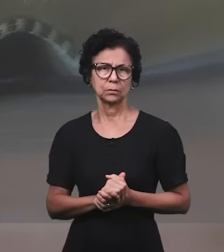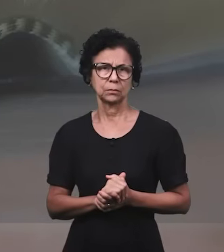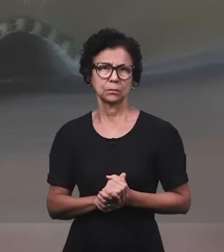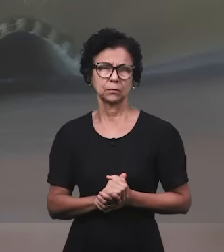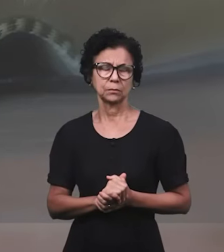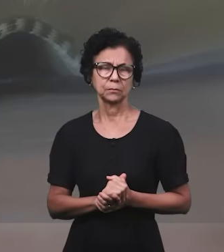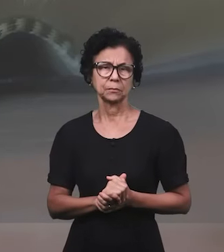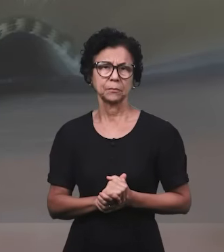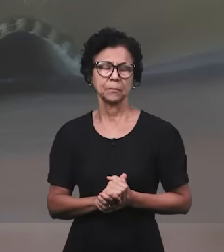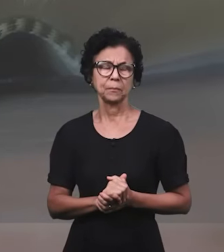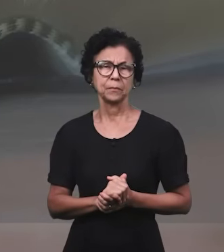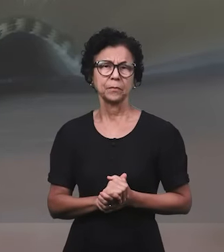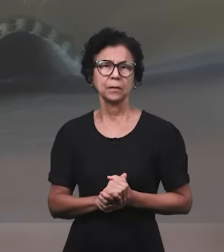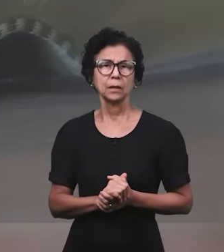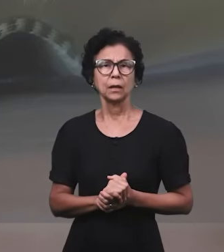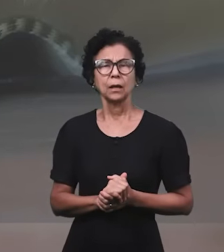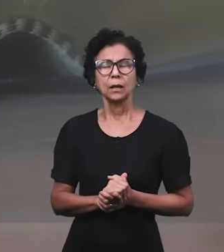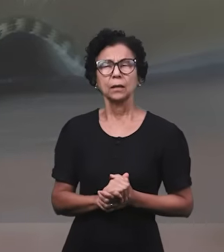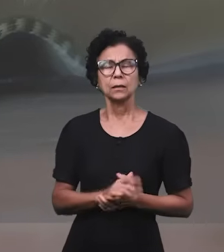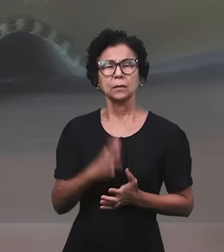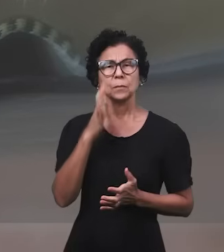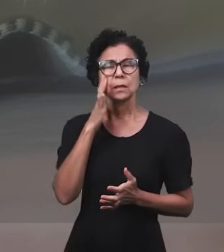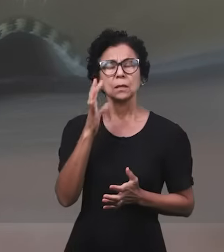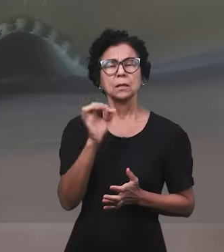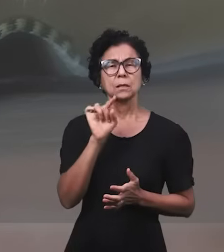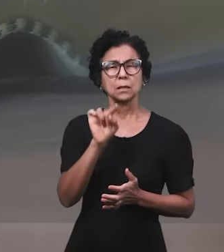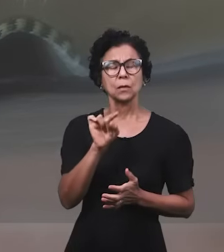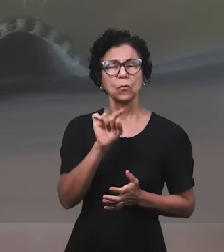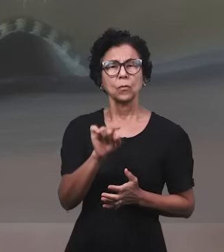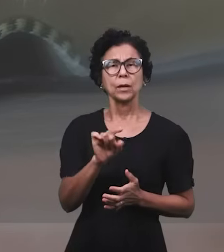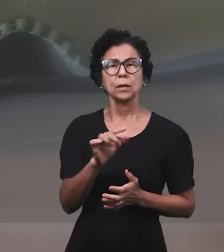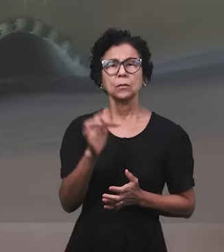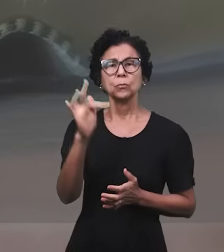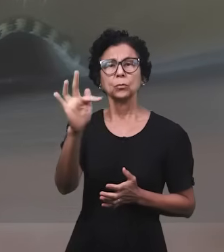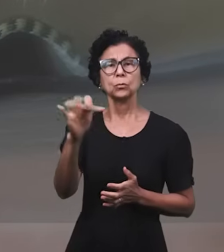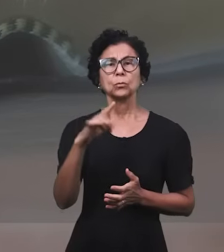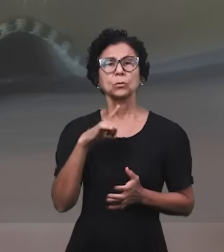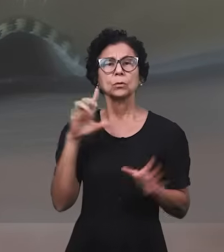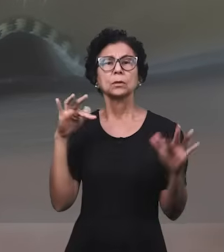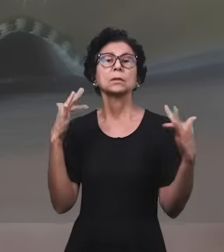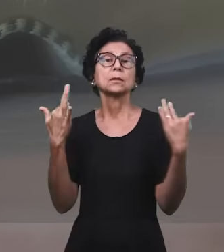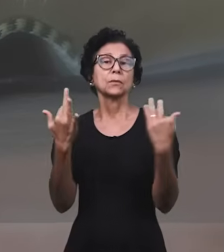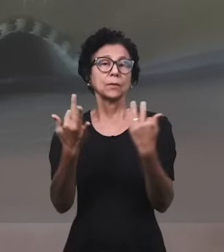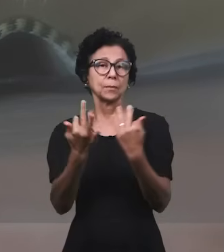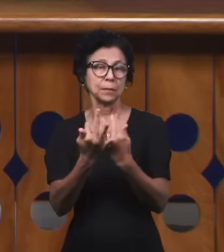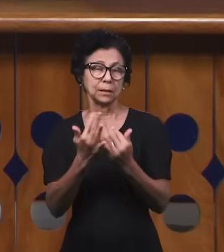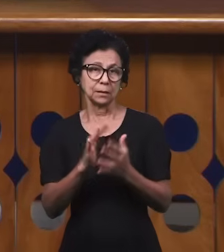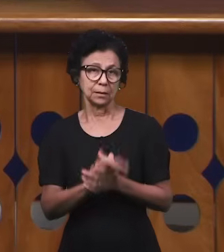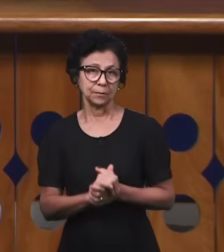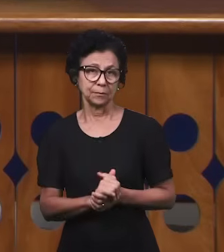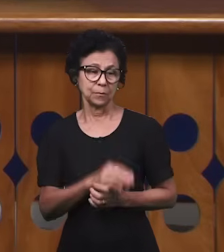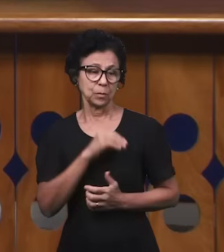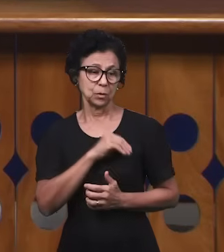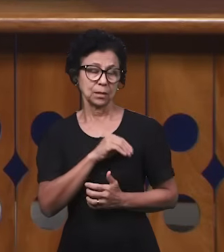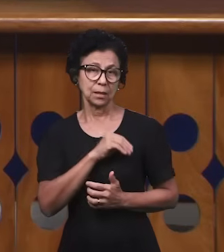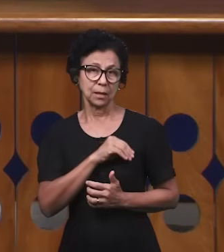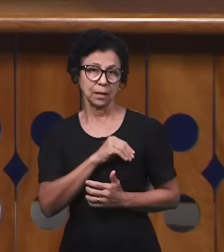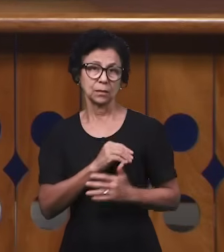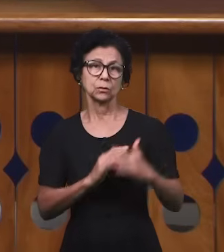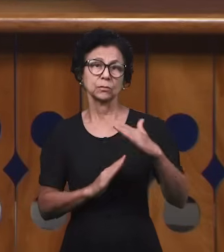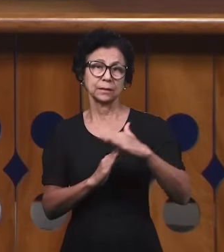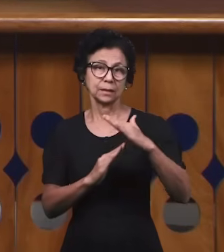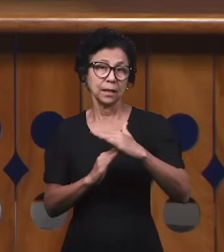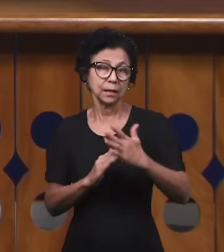atenção, que eu vou querer quando eu tiver minha família, são suficientes para manter o padrão de vida desejado? Então, eu estou escolhendo a